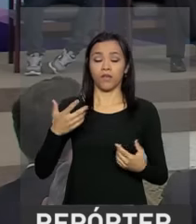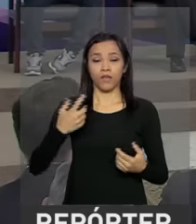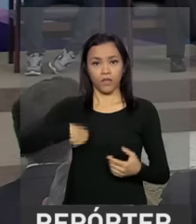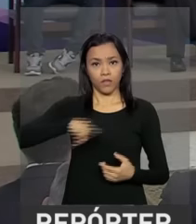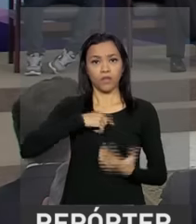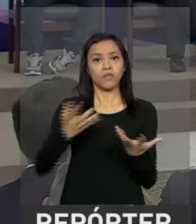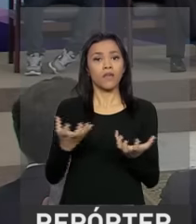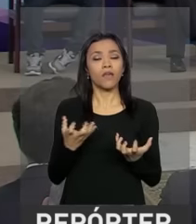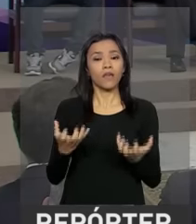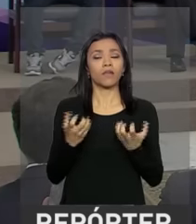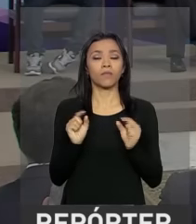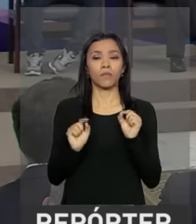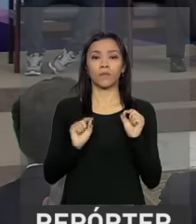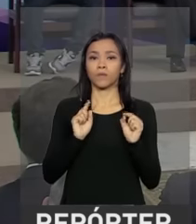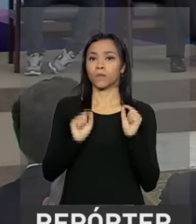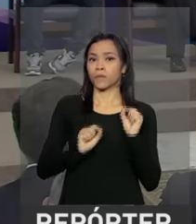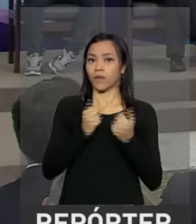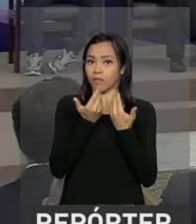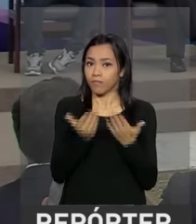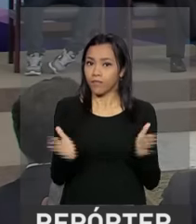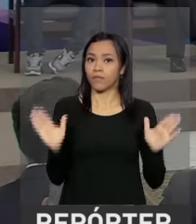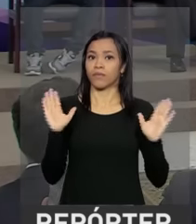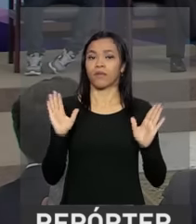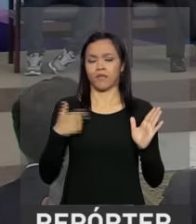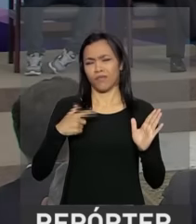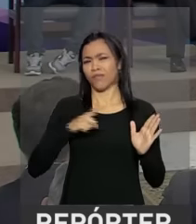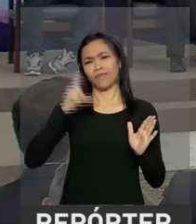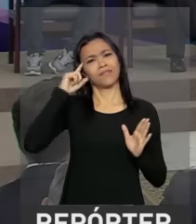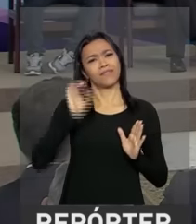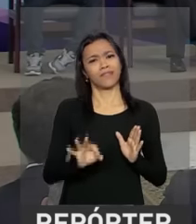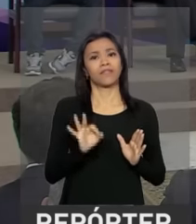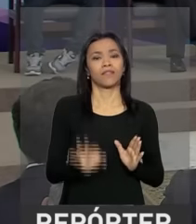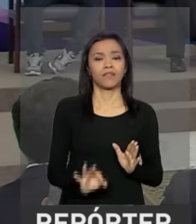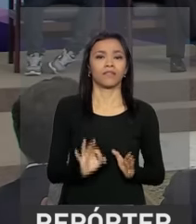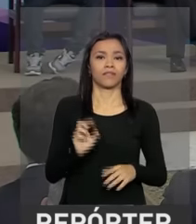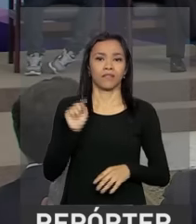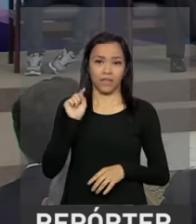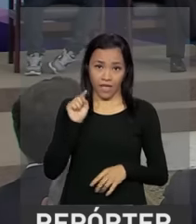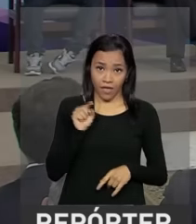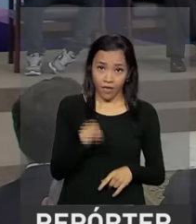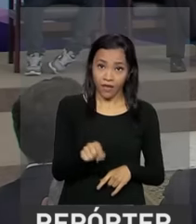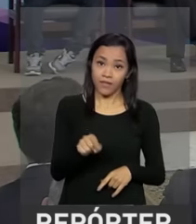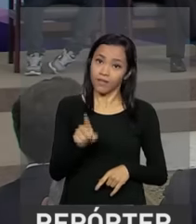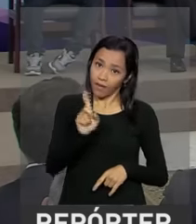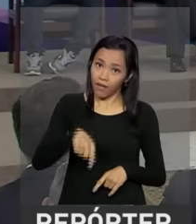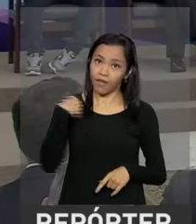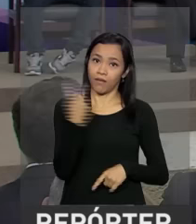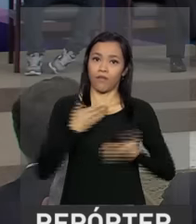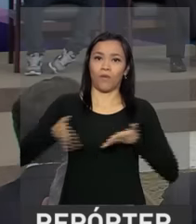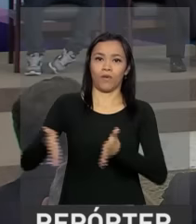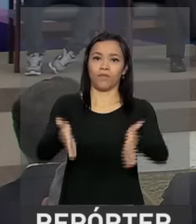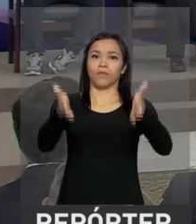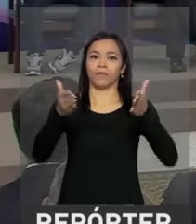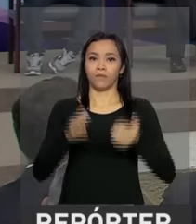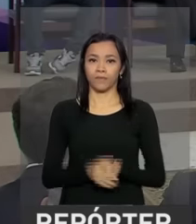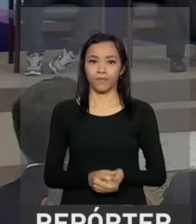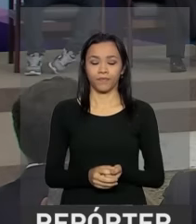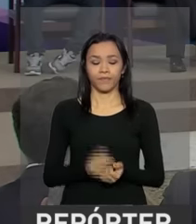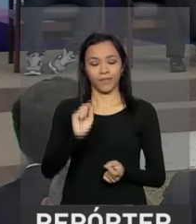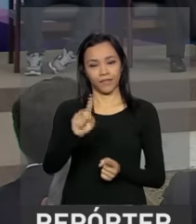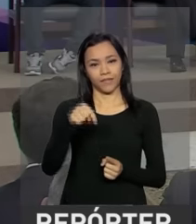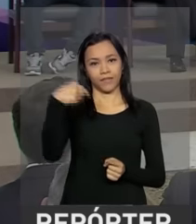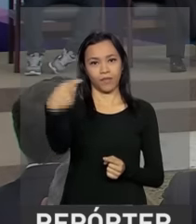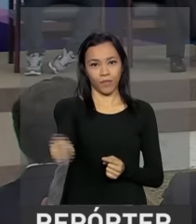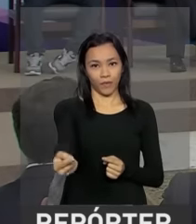ampliar e essa eu tenho certeza será o o nosso caminho após os jogos